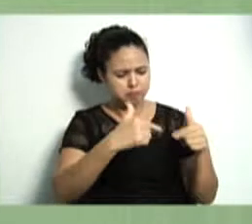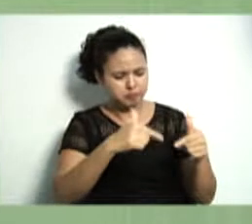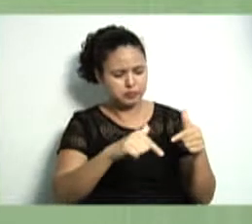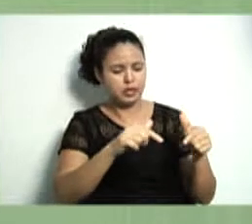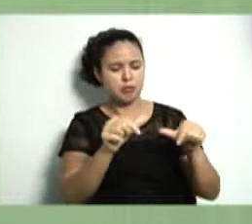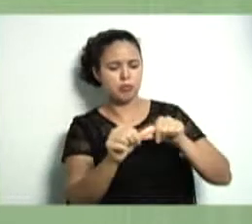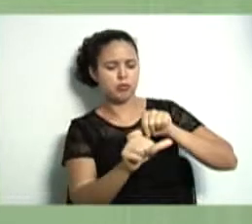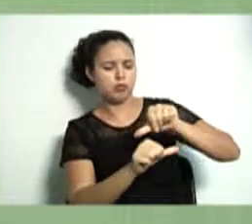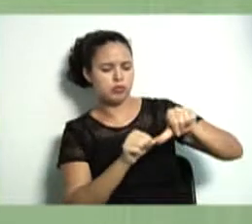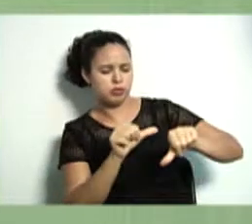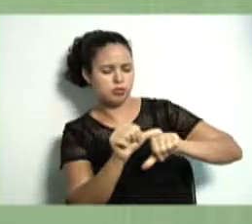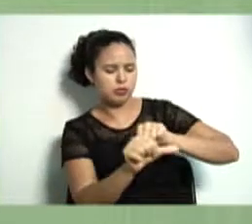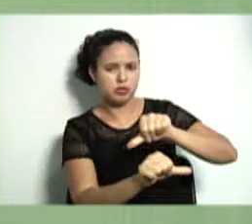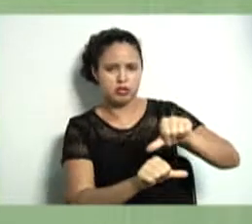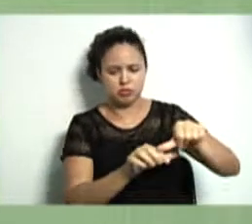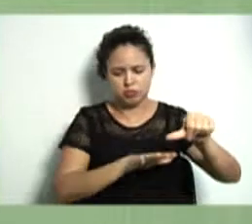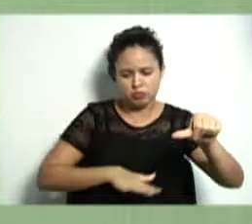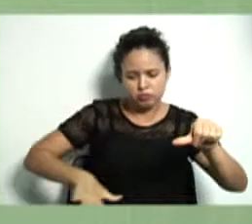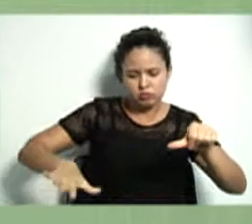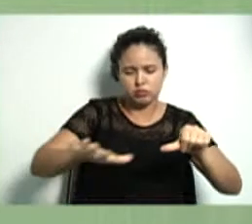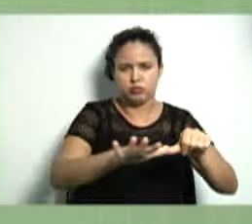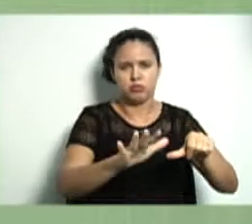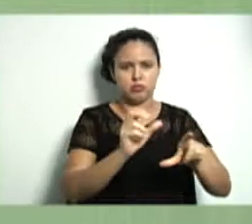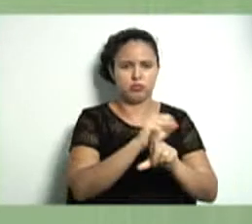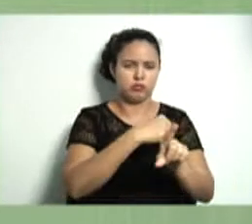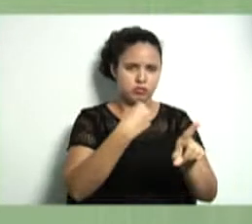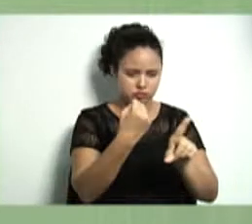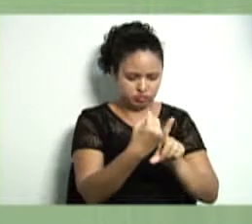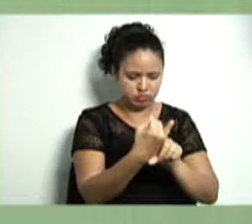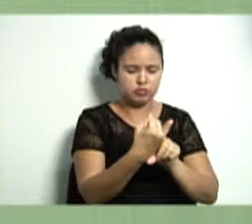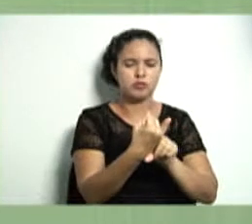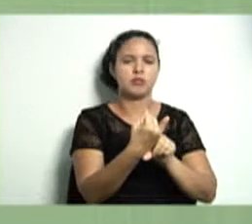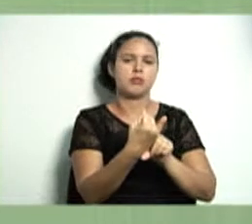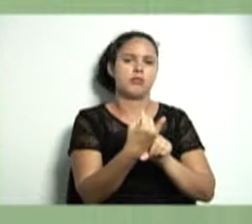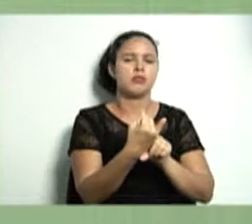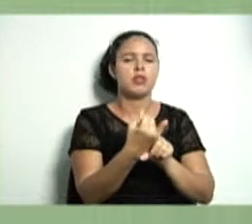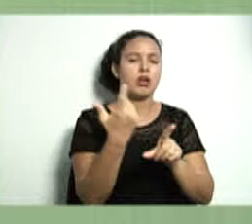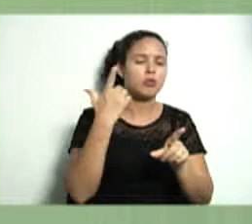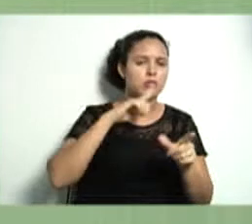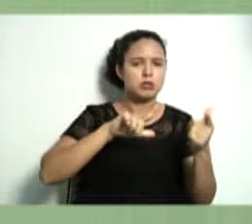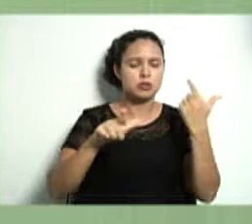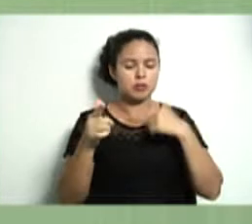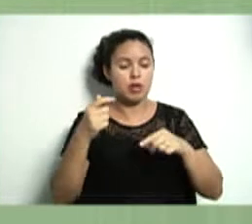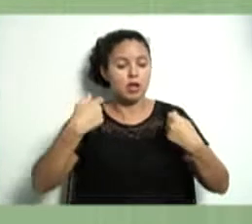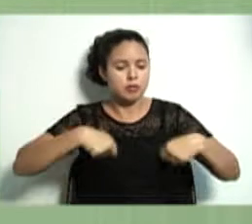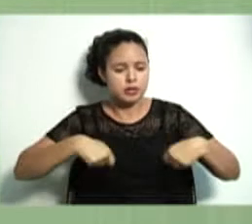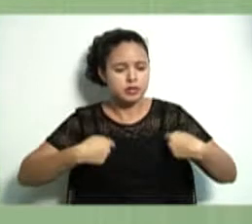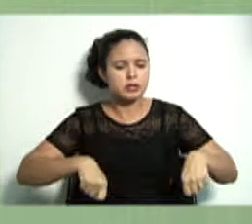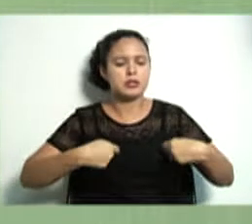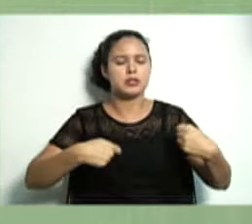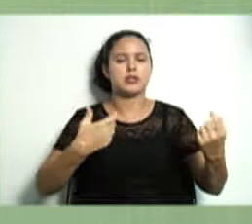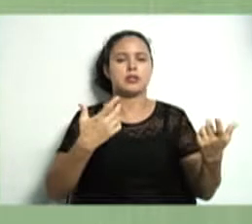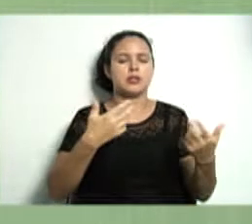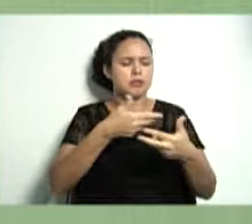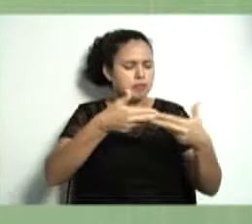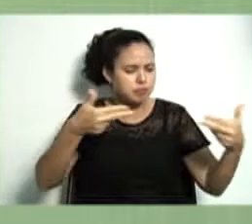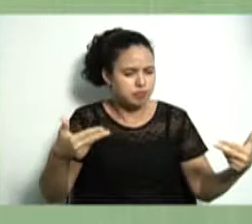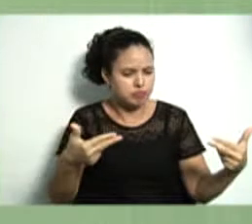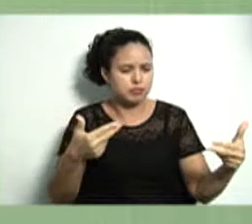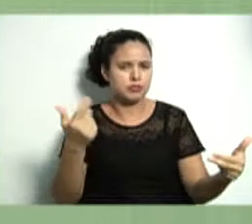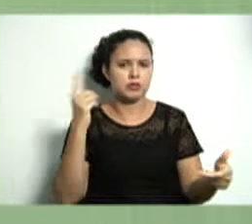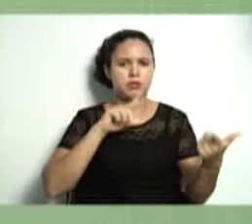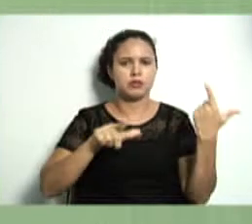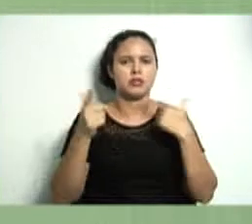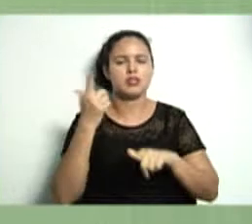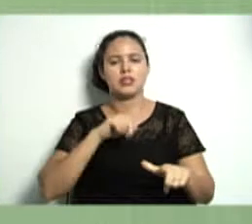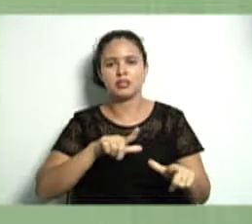redor para realizar as suas necessidades biológicas e sociais. Todas as vezes em que os